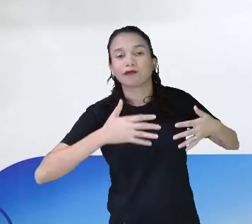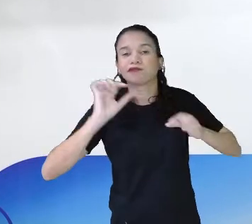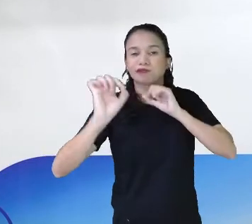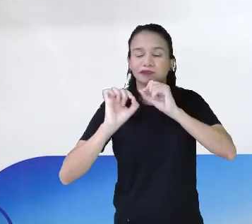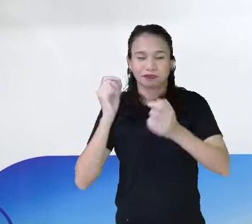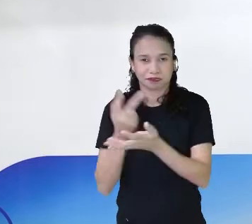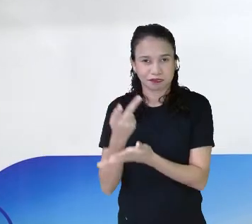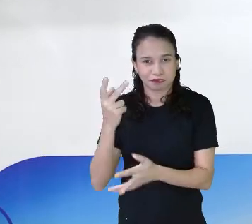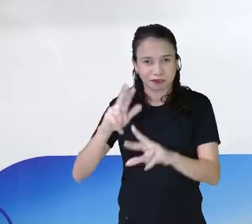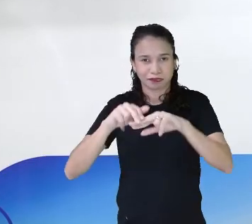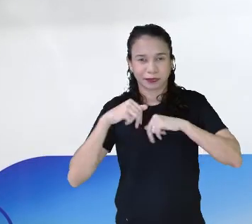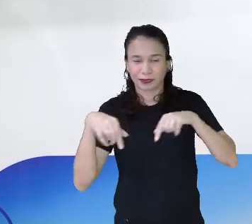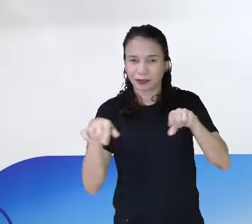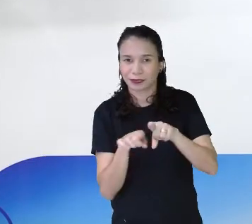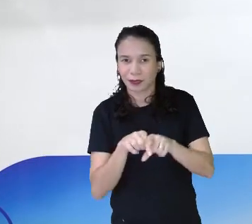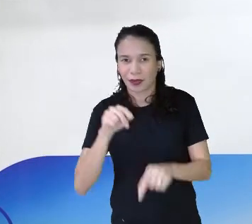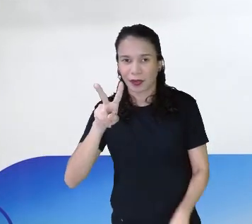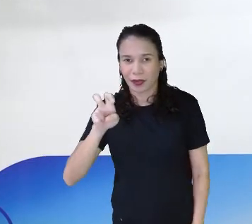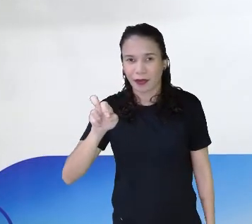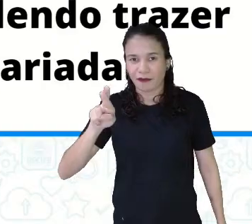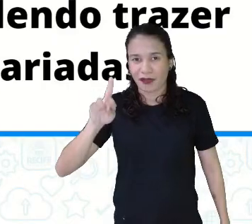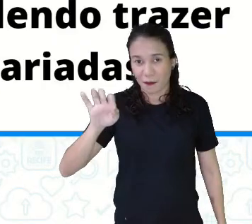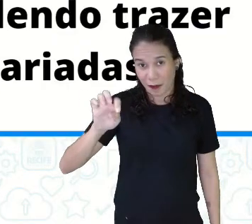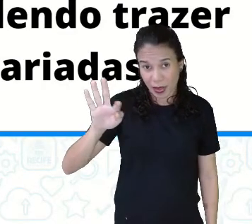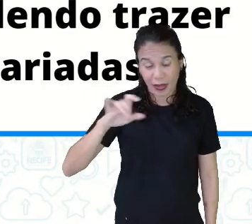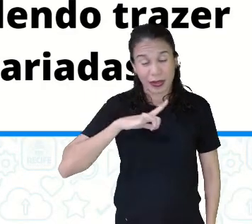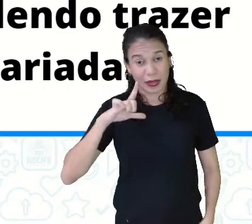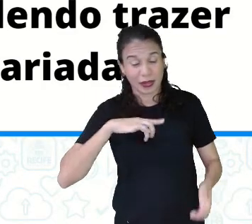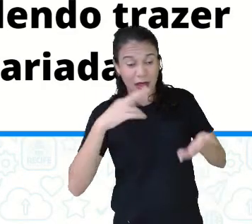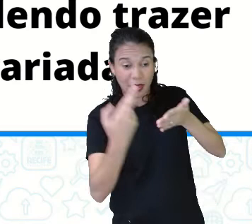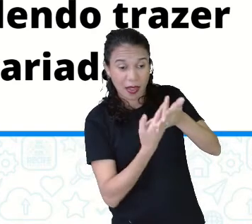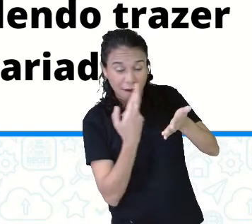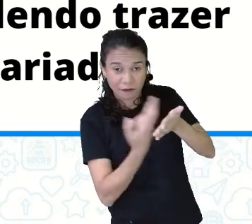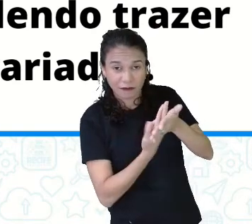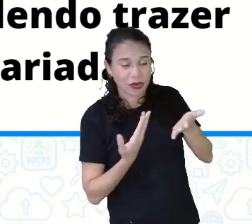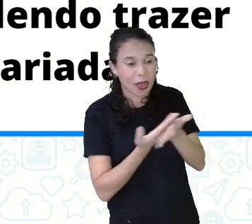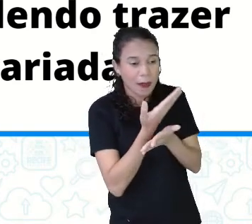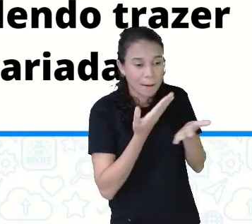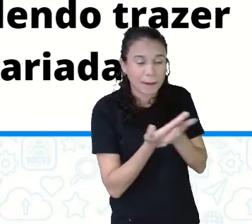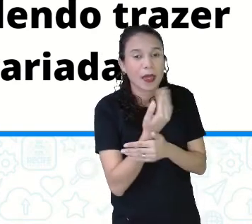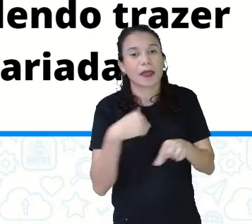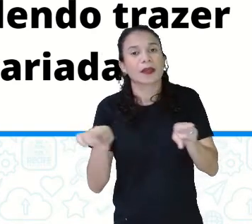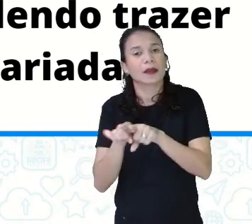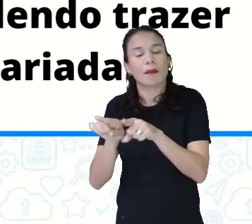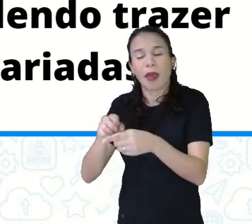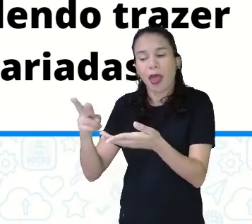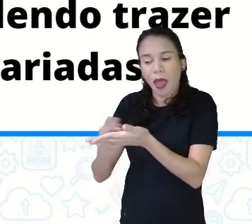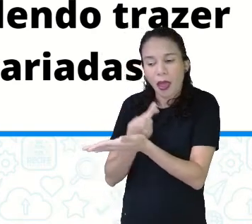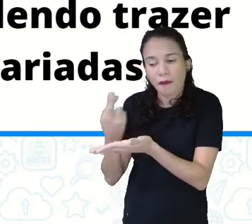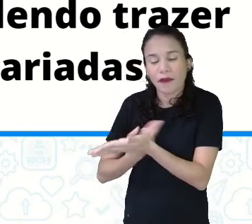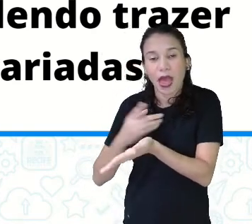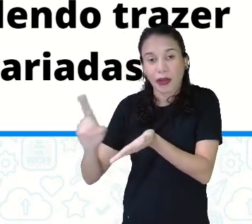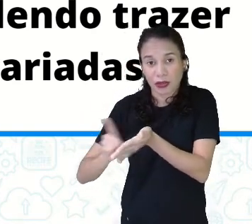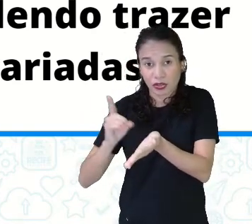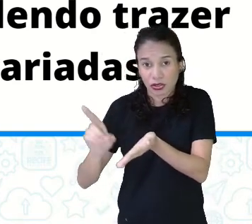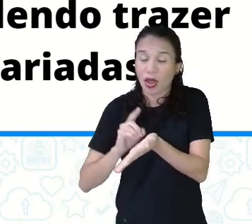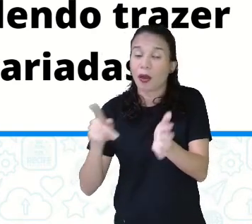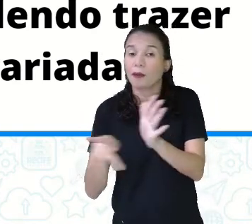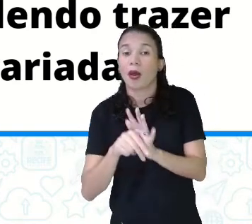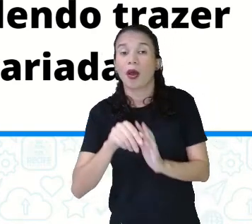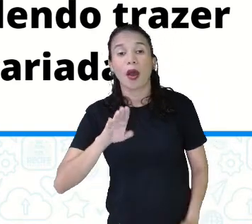aconteceu, né? E os verbetes, eles são encontrados em revistas impressas e revistas digitais, em blogs, né, que